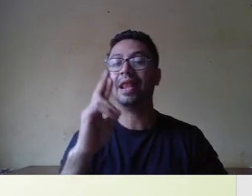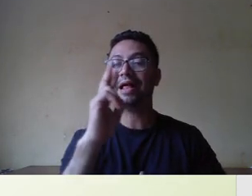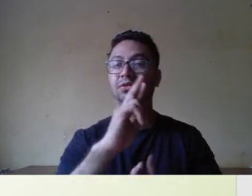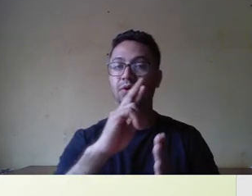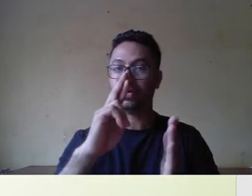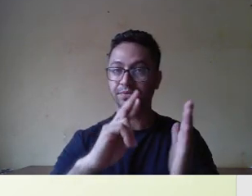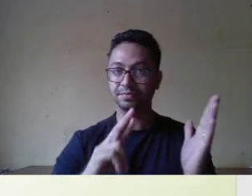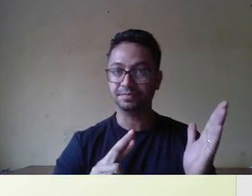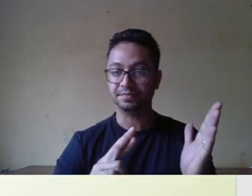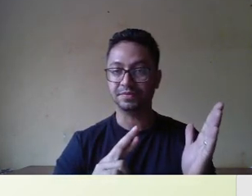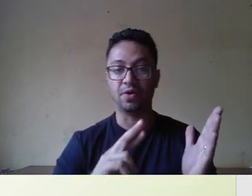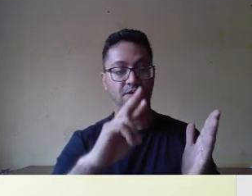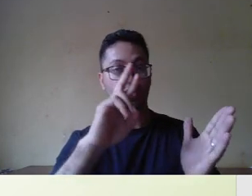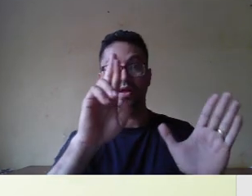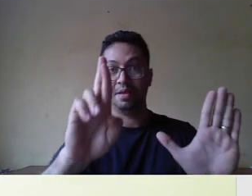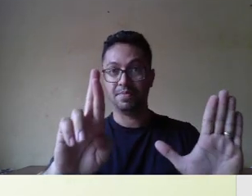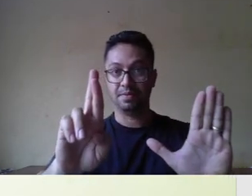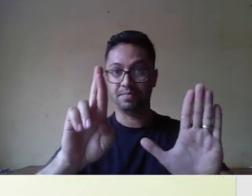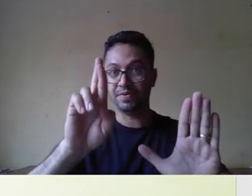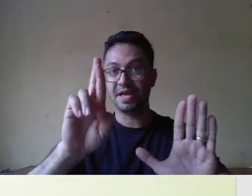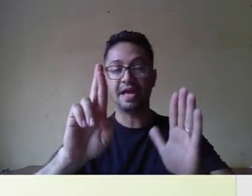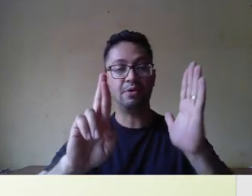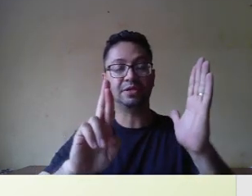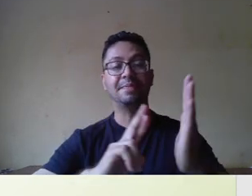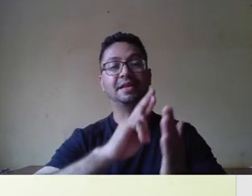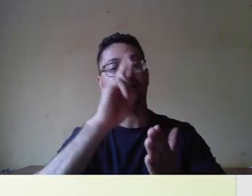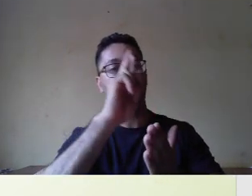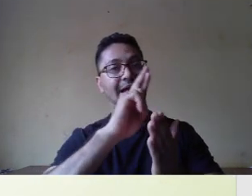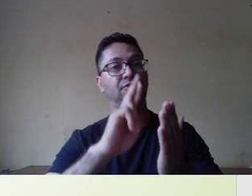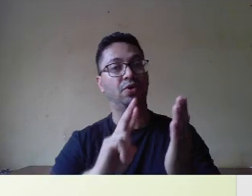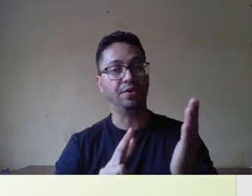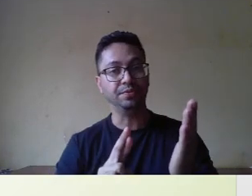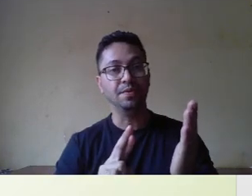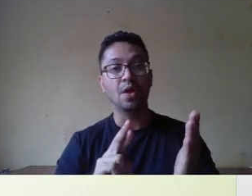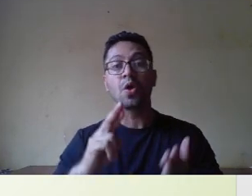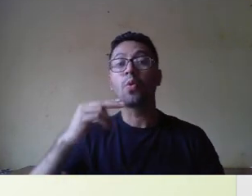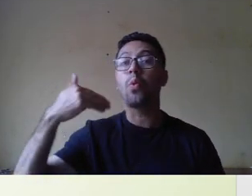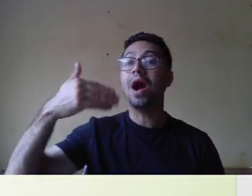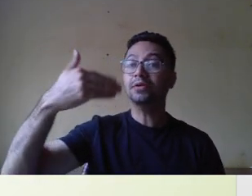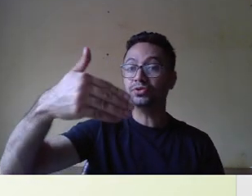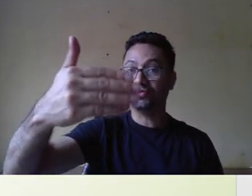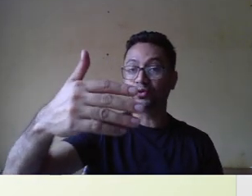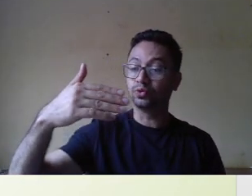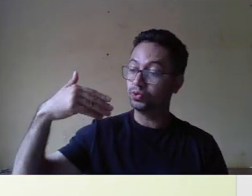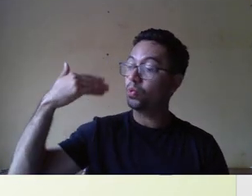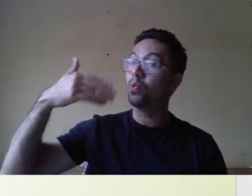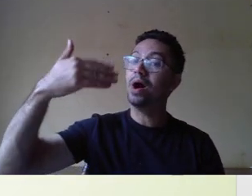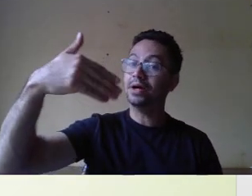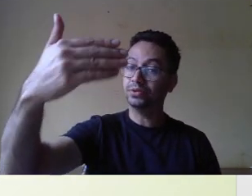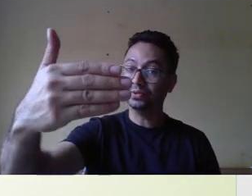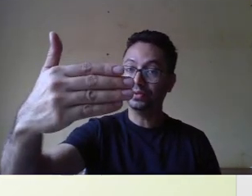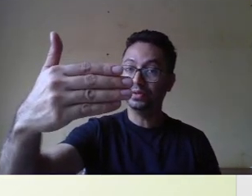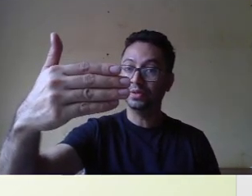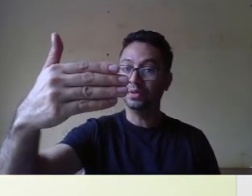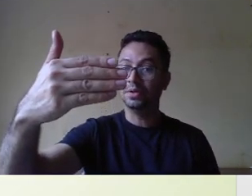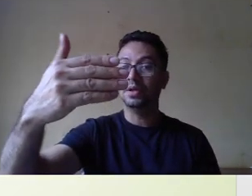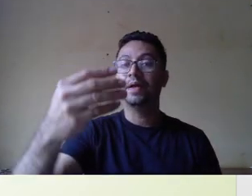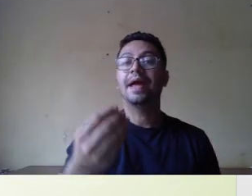Então, relatório, não, mão em R, é outra aberta, relatório, quando, de futuro,